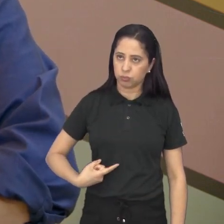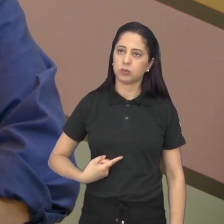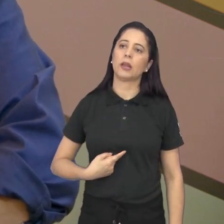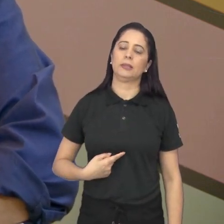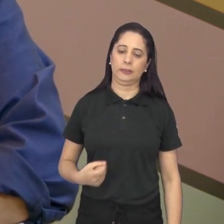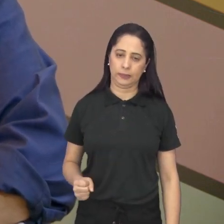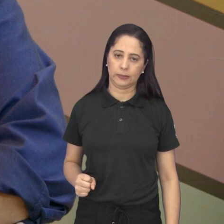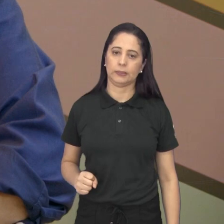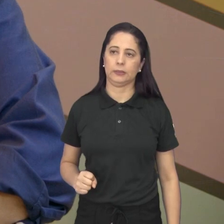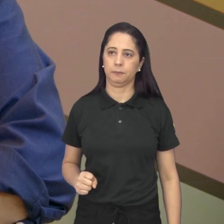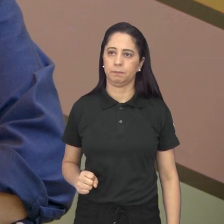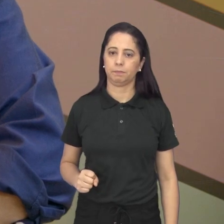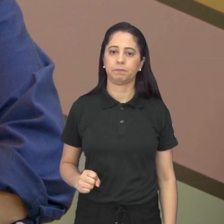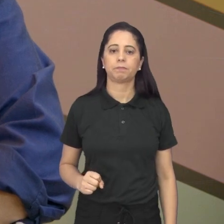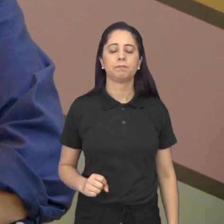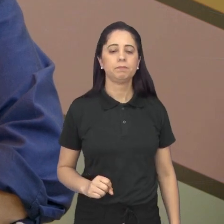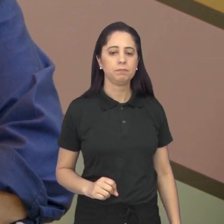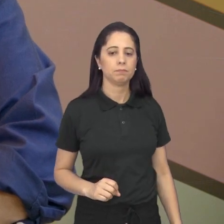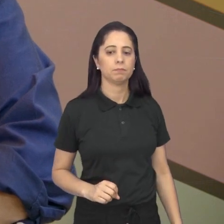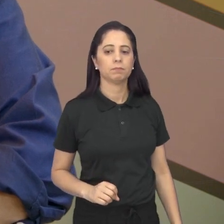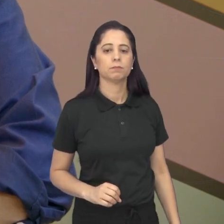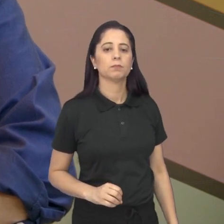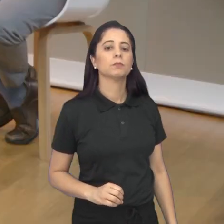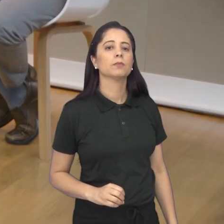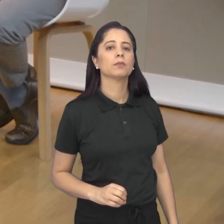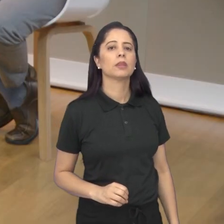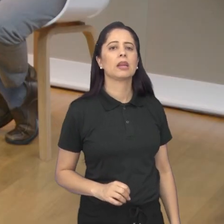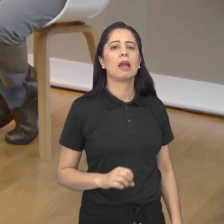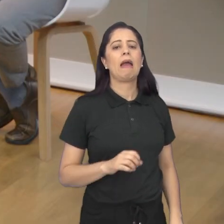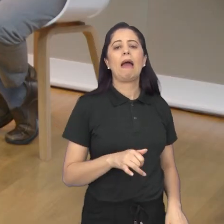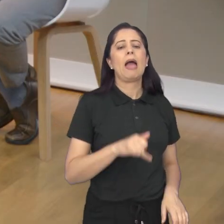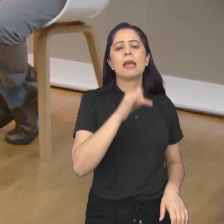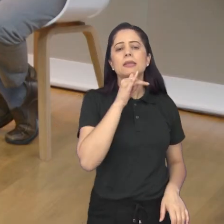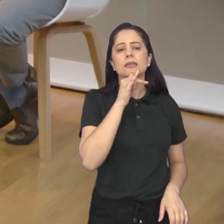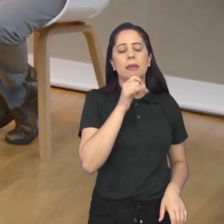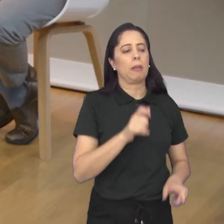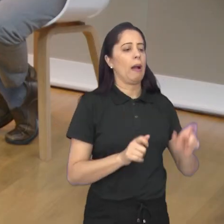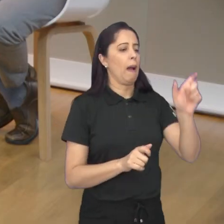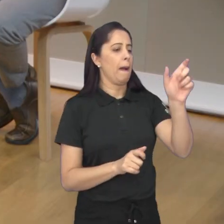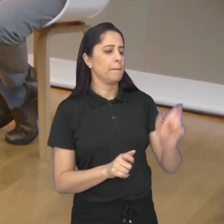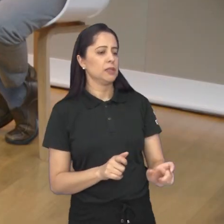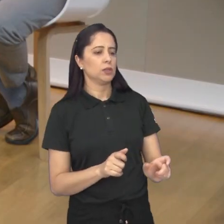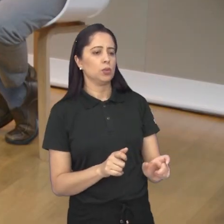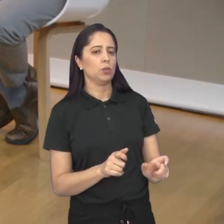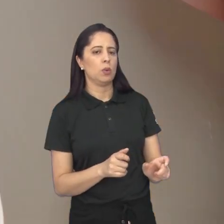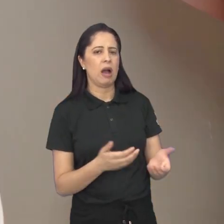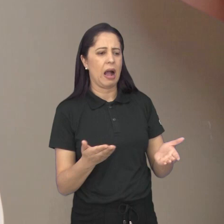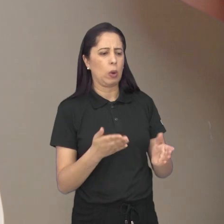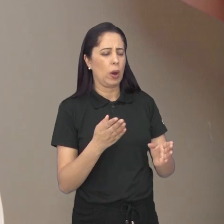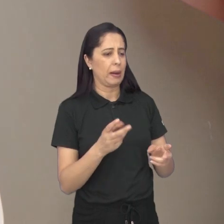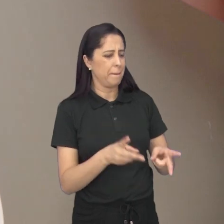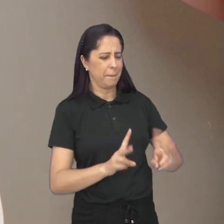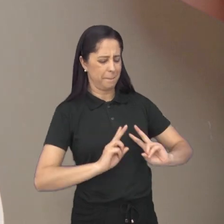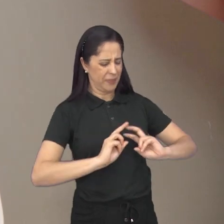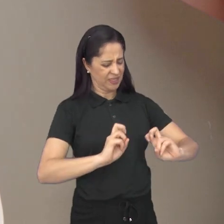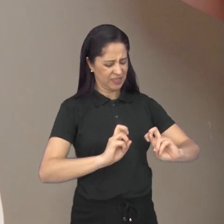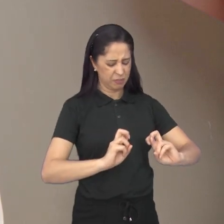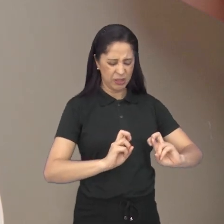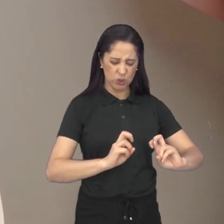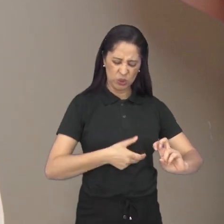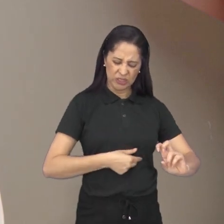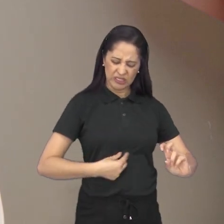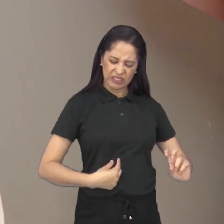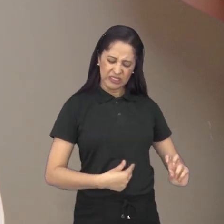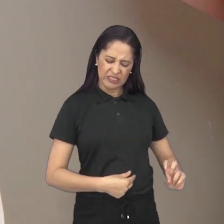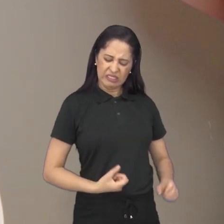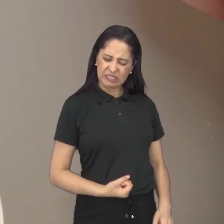principal ferramenta que a gente tem para a prevenção do câncer de intestino. Ótimo. E uma pessoa, o telespectador que está assistindo a gente em casa, de repente ele percebe que algo não